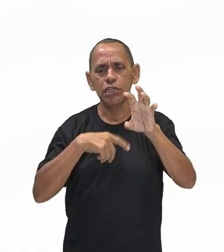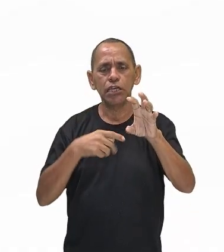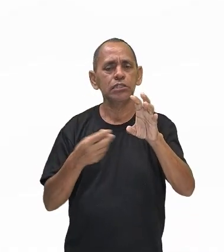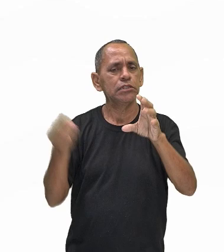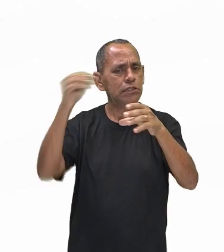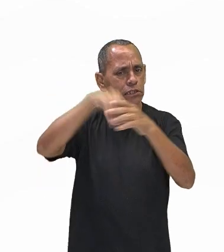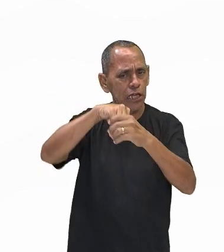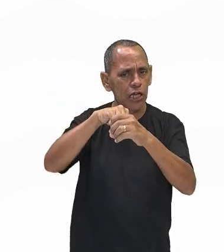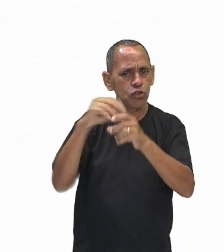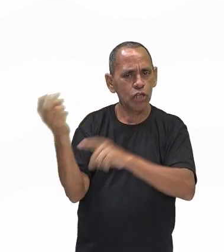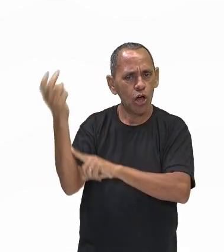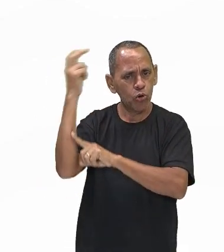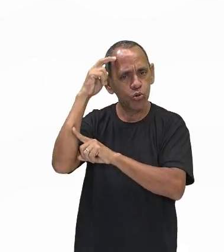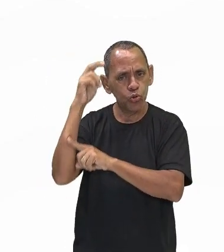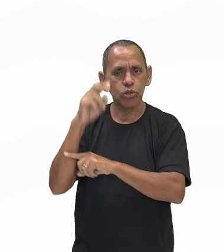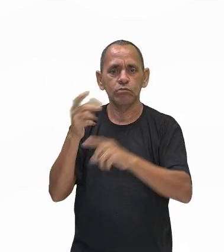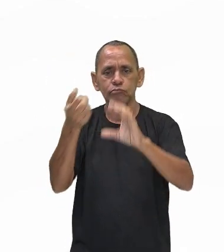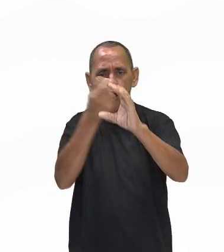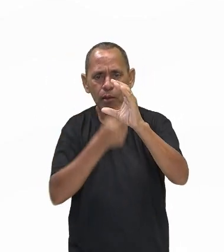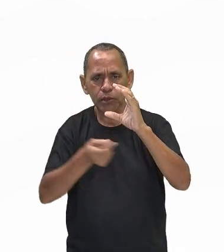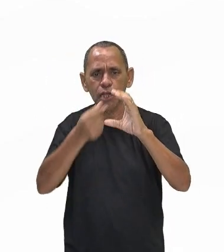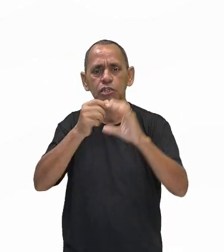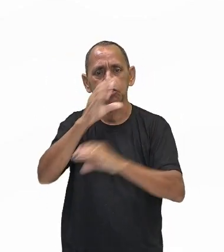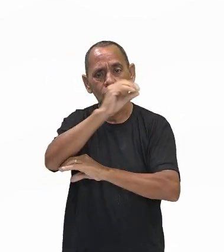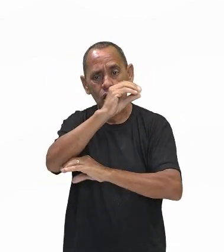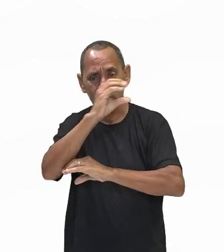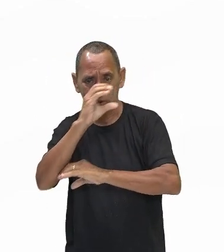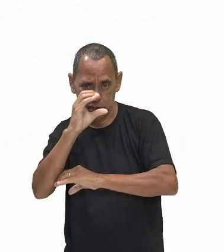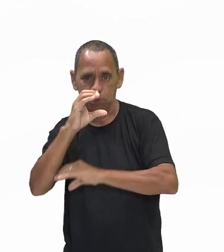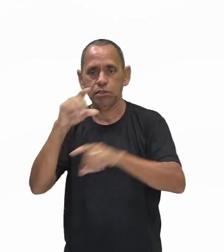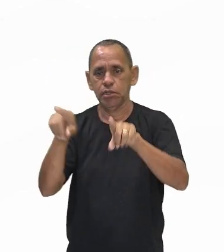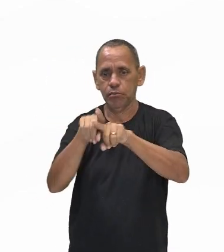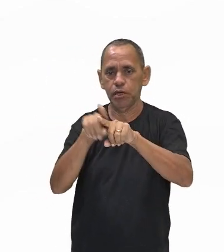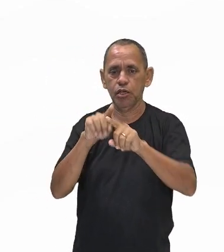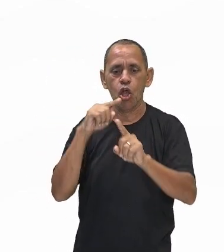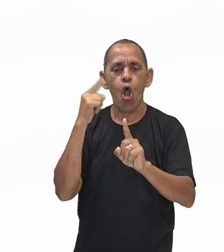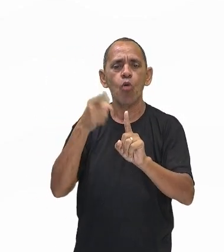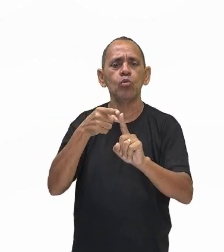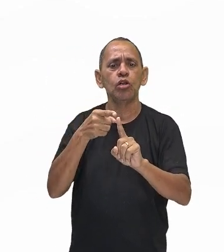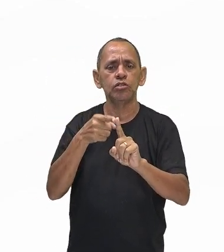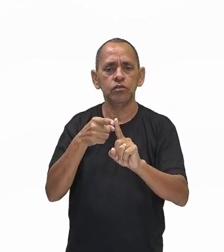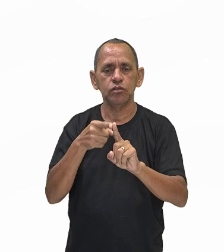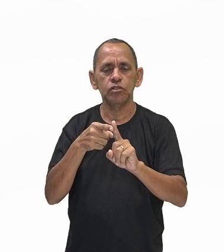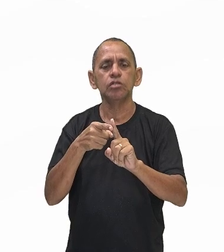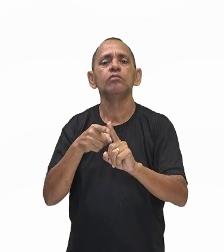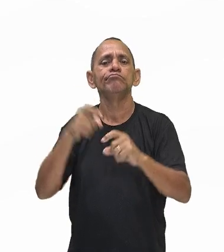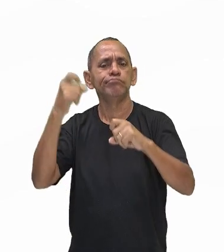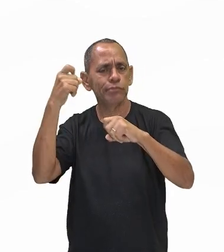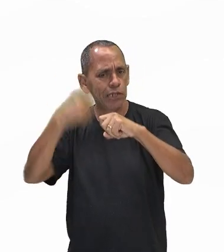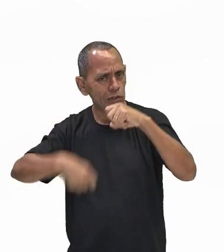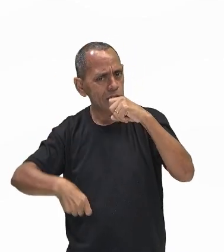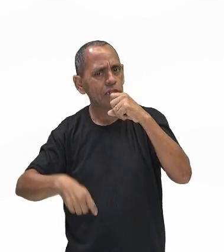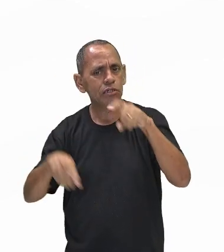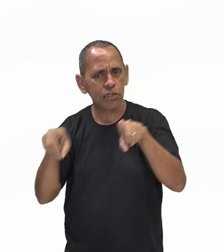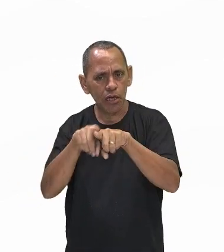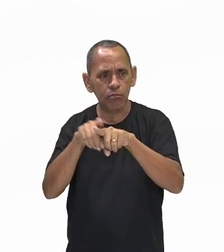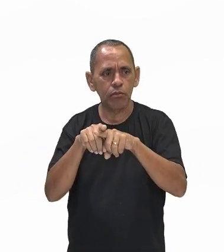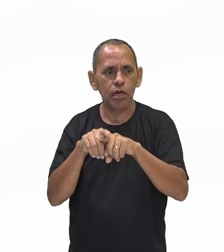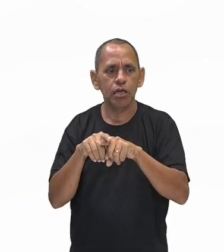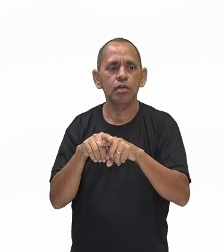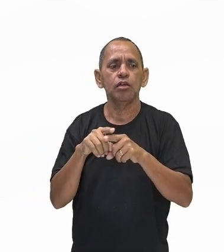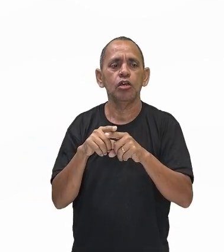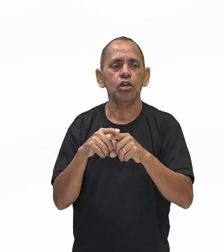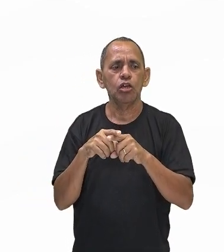capitalista então nós temos aí objetificação e sexualização expressão de